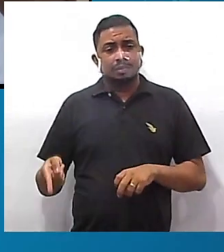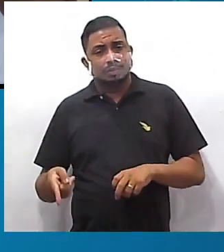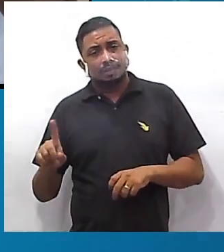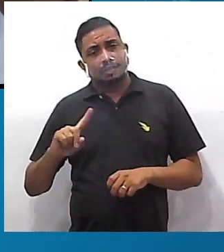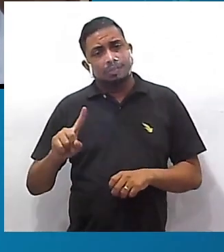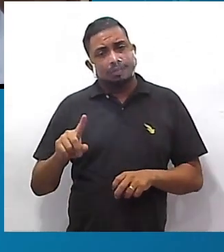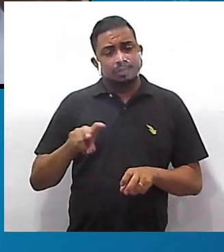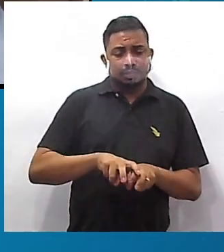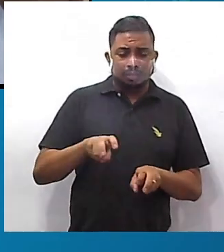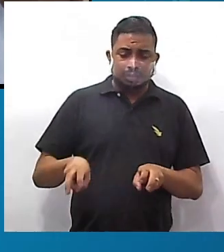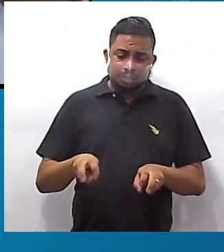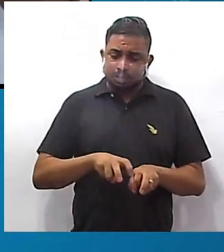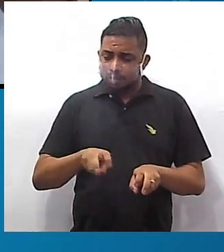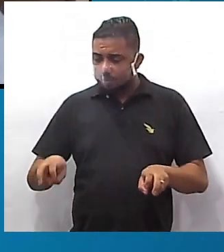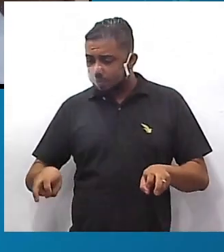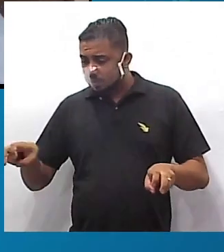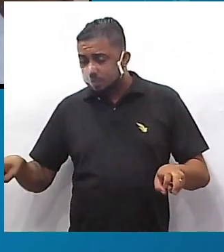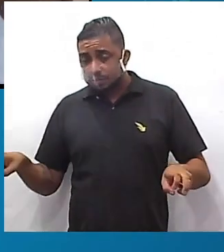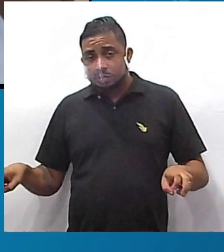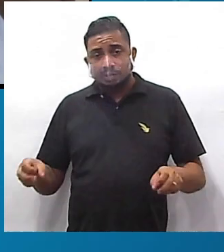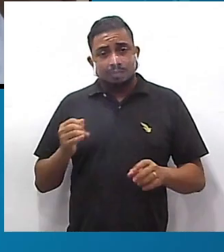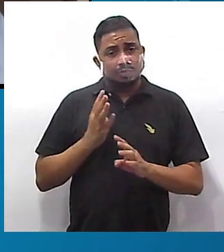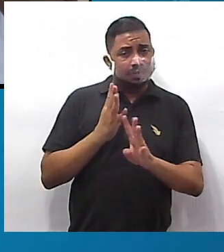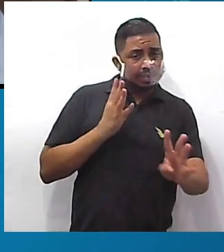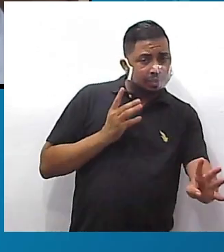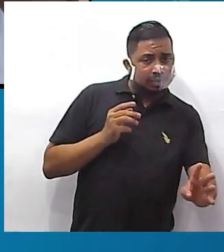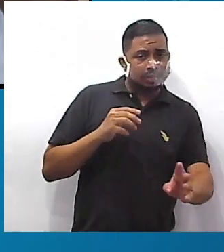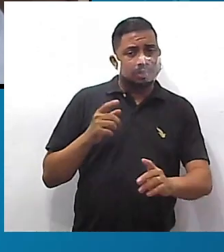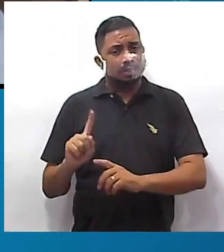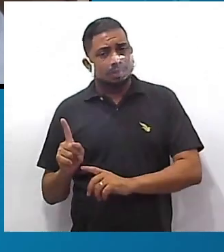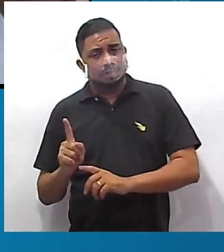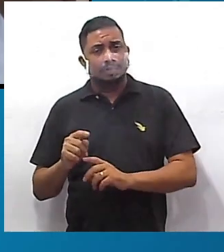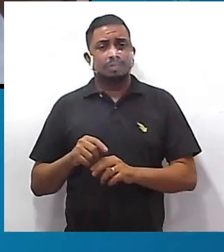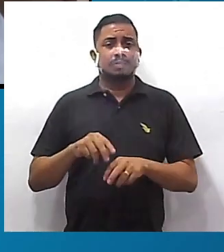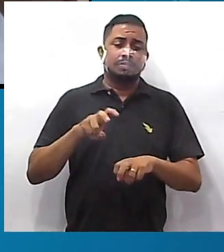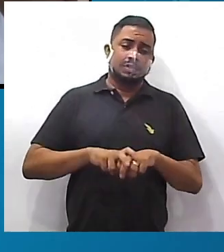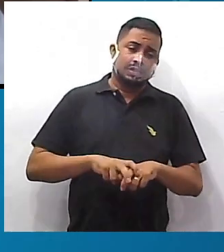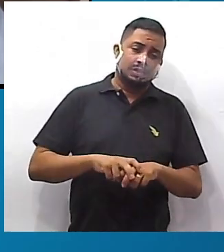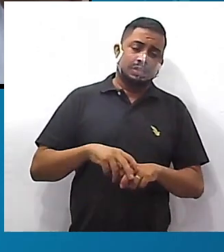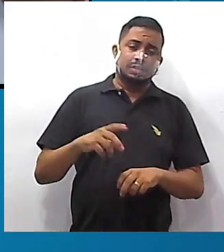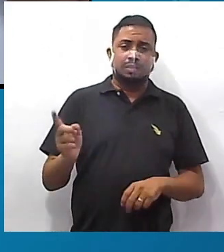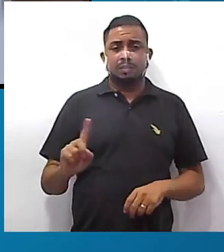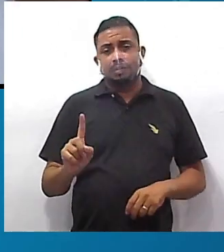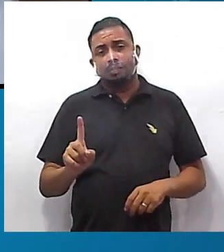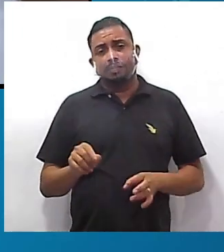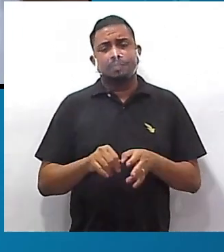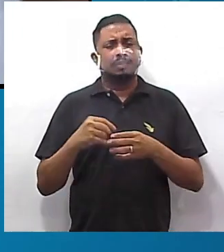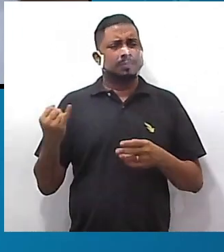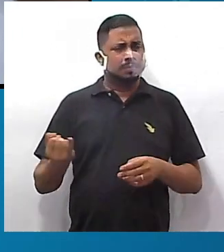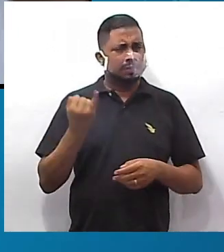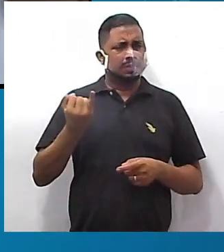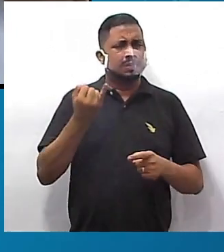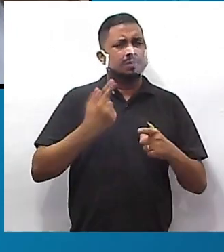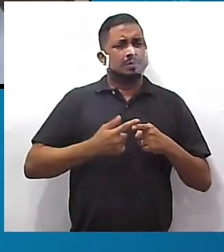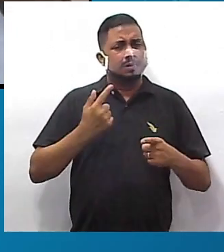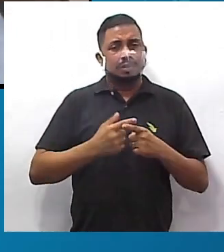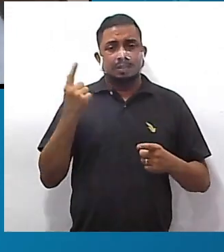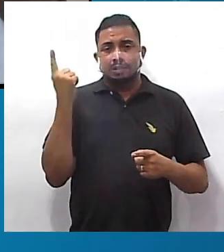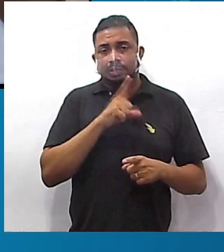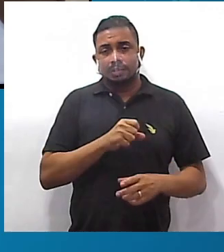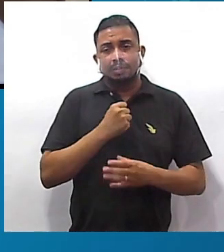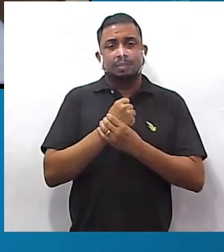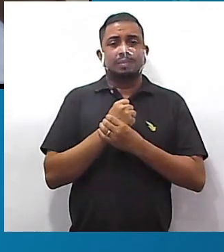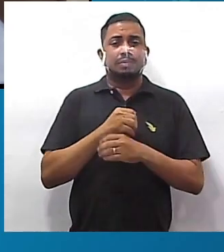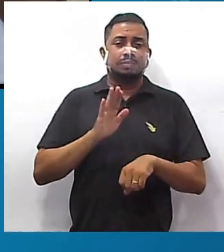cadeira sim, cadeira não, fila sim, fila não, banca sim, banca não. Isso é importante porque vai garantindo mais